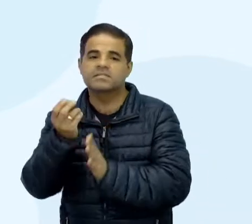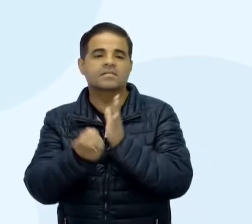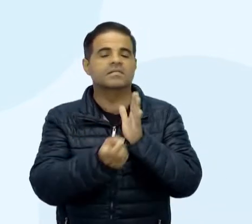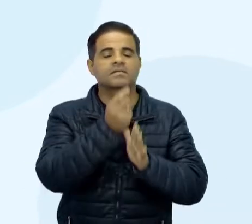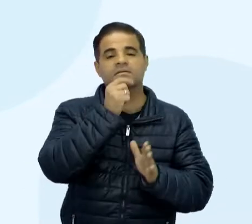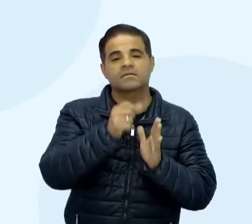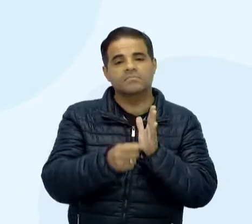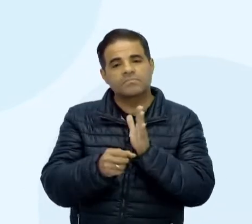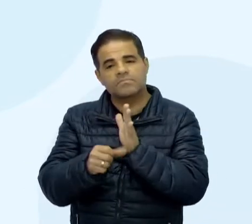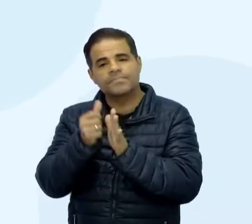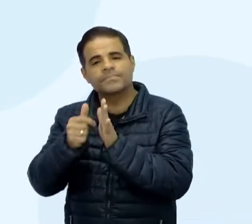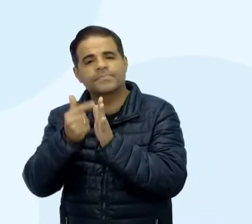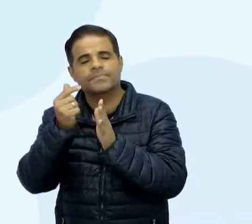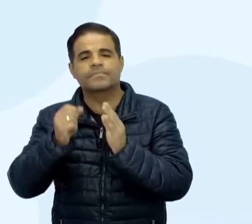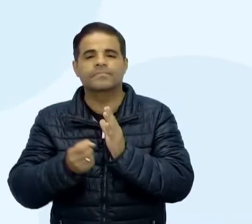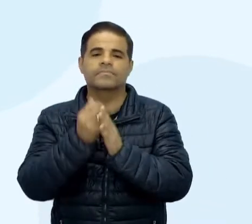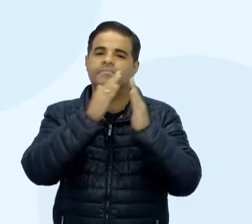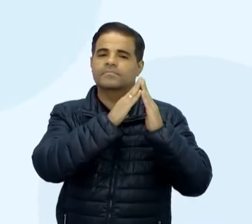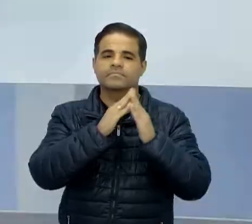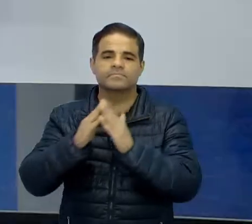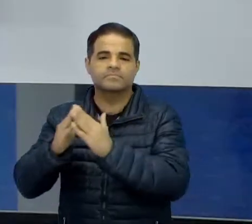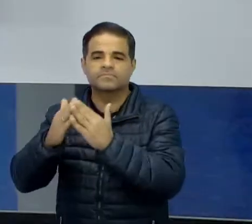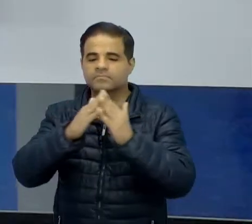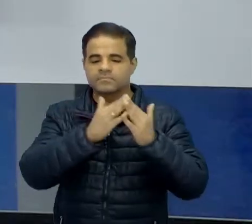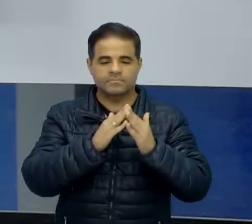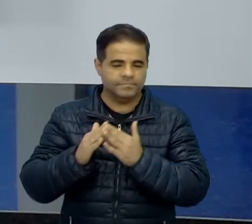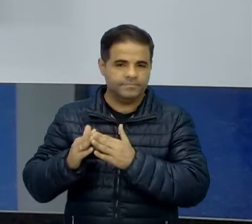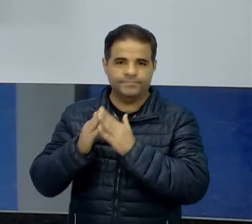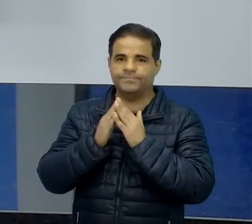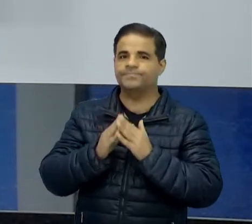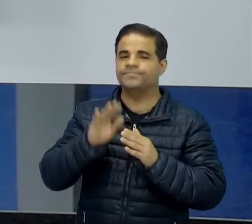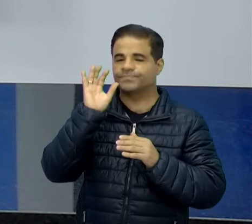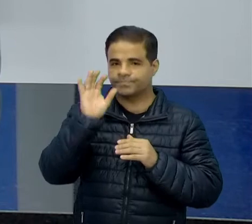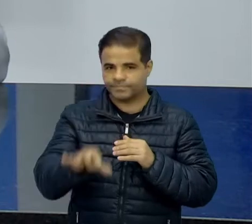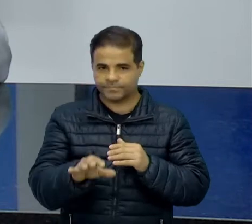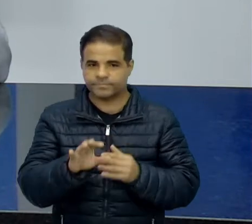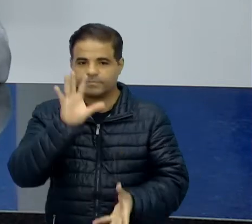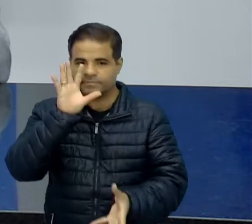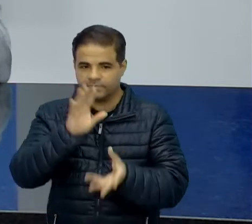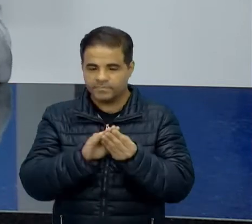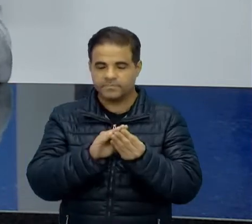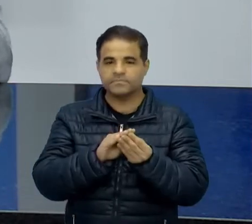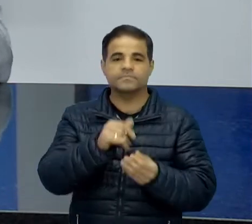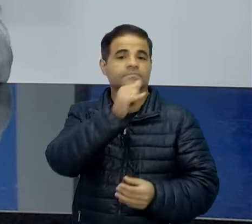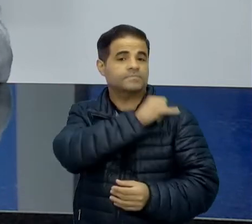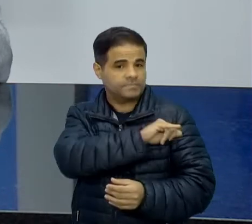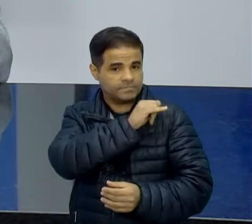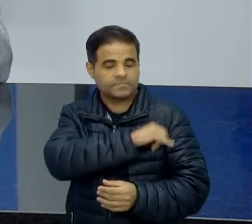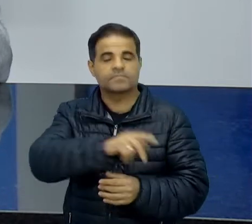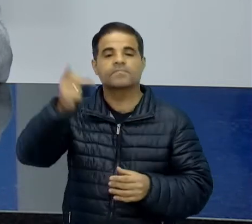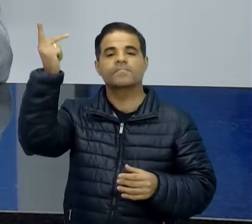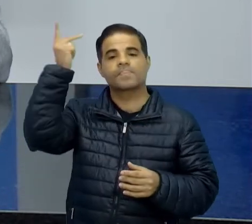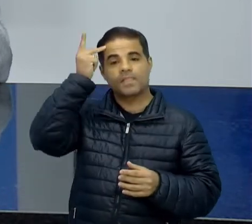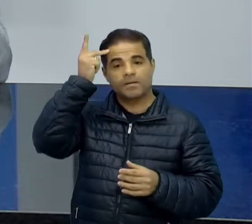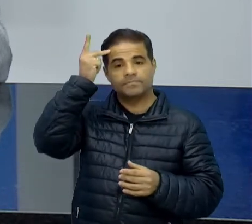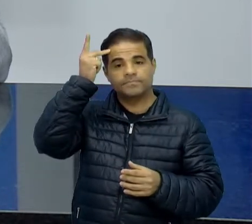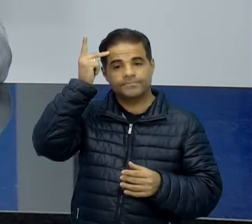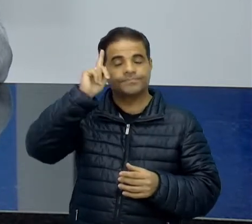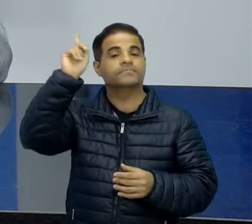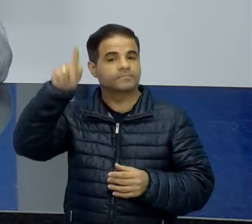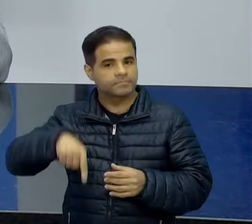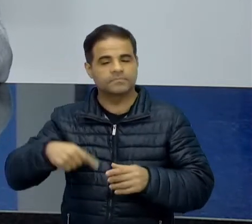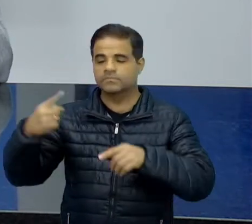primeiras favelas. Então pode voltar para mim. Basicamente, né, em resumo, o Rio de Janeiro e São Paulo, né, estavam